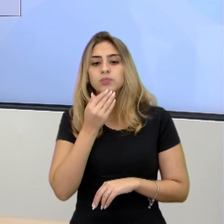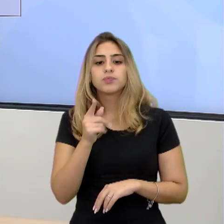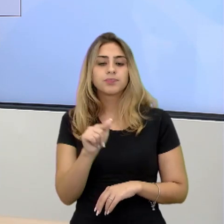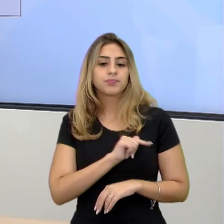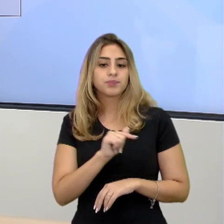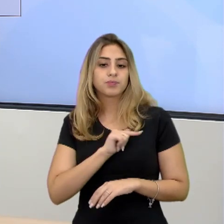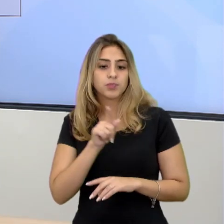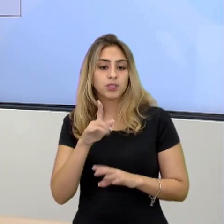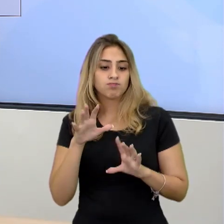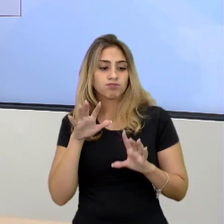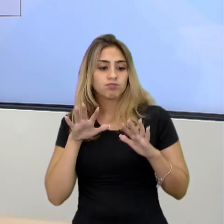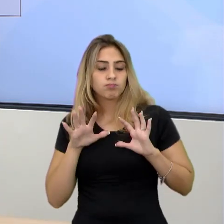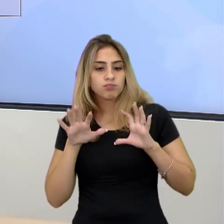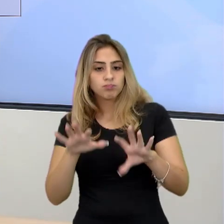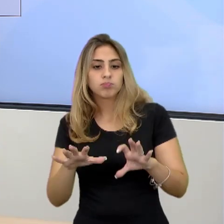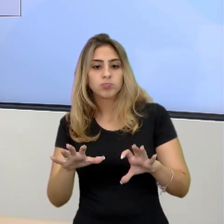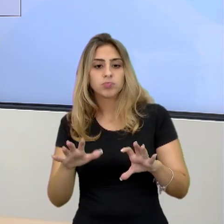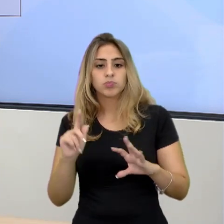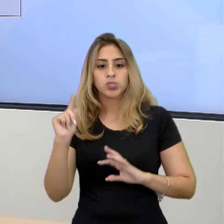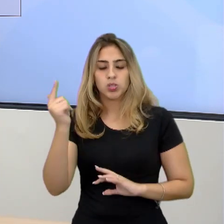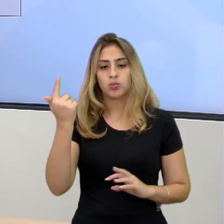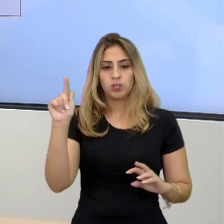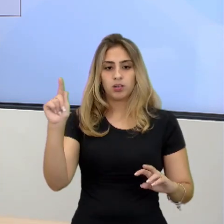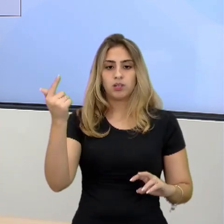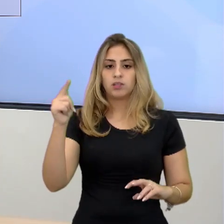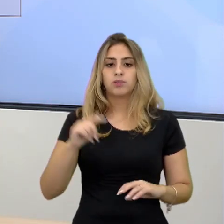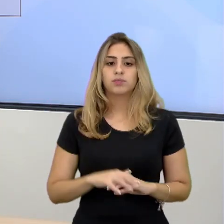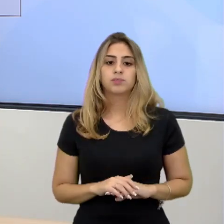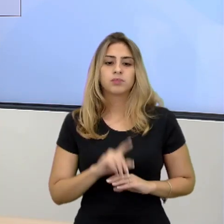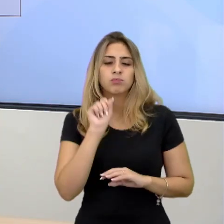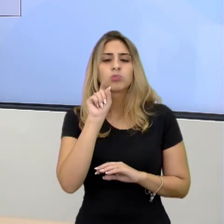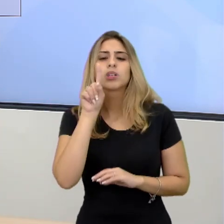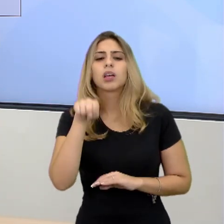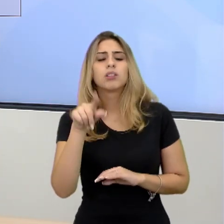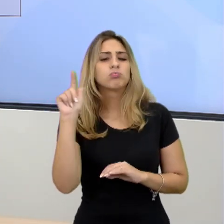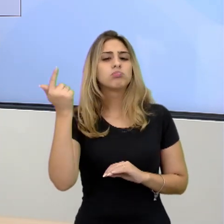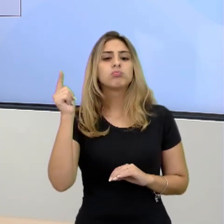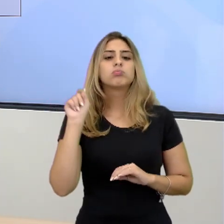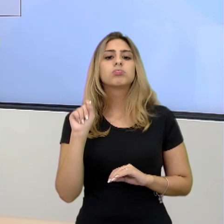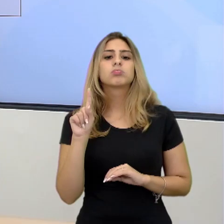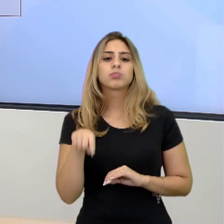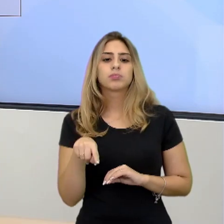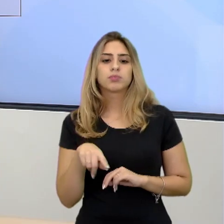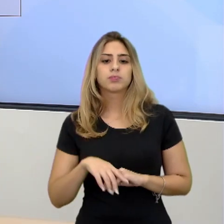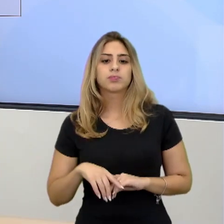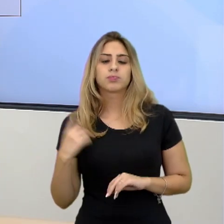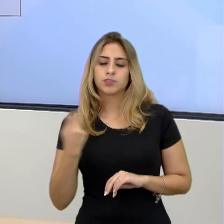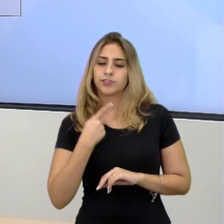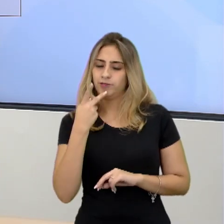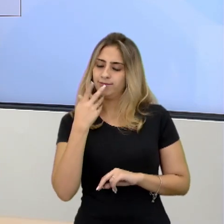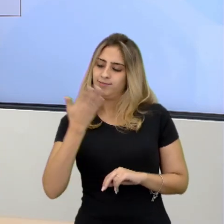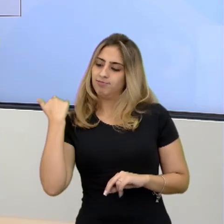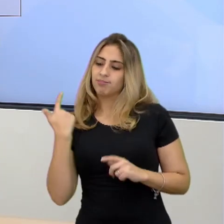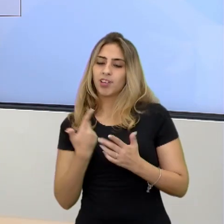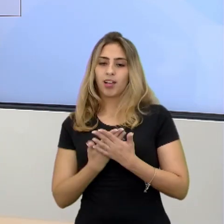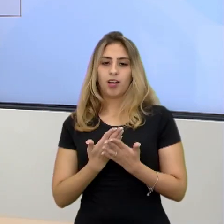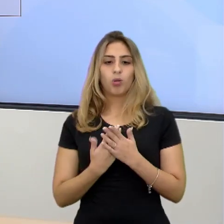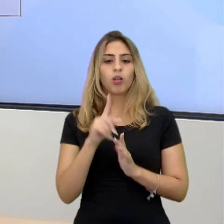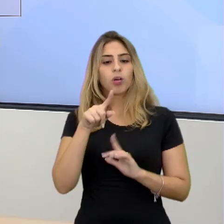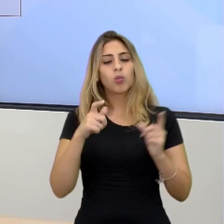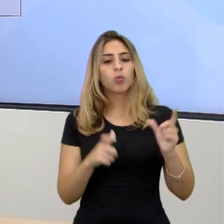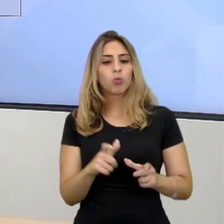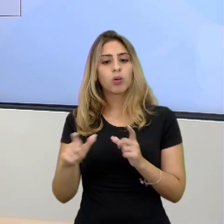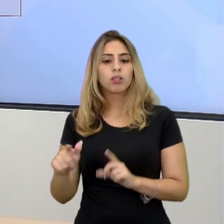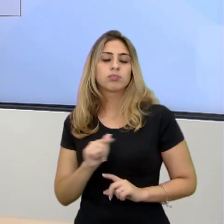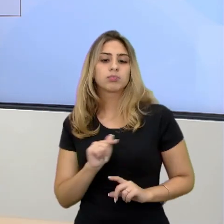vai impactar o espaço geográfico, né? Que é esse espaço geográfico? A gente falou isso na outra aula. É um lugar